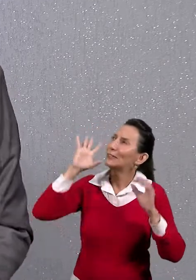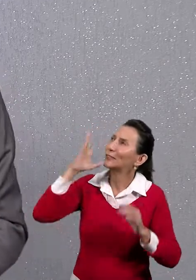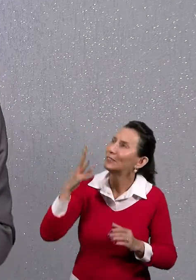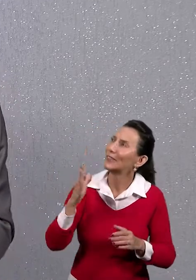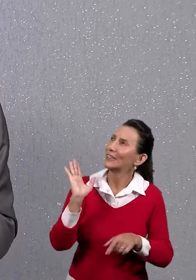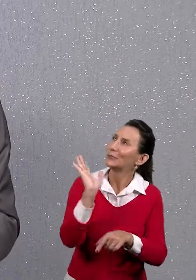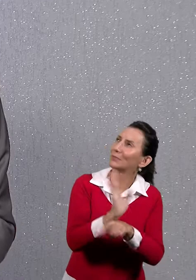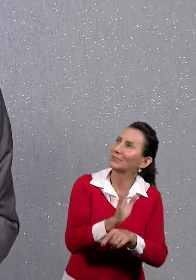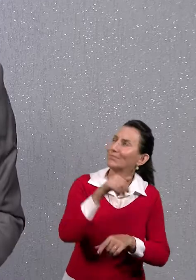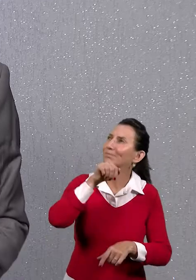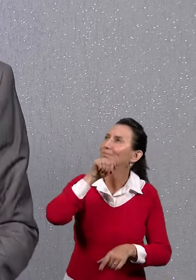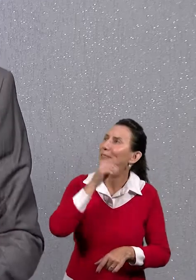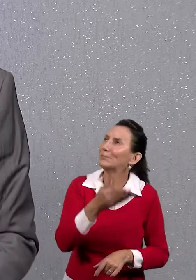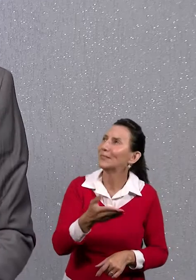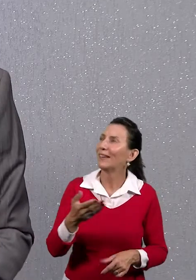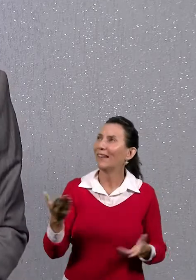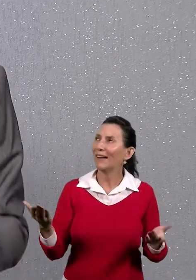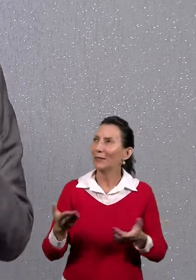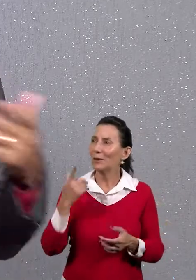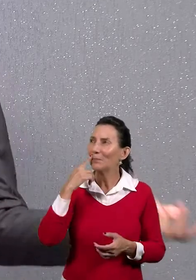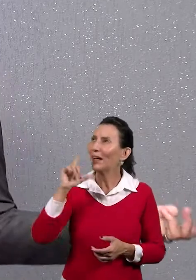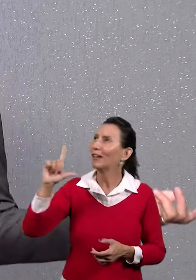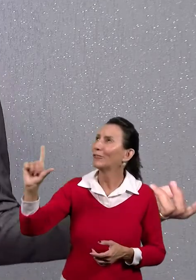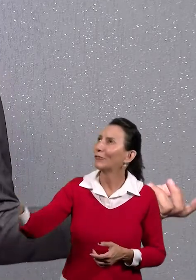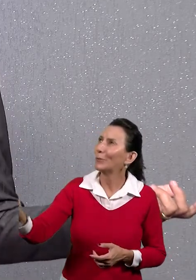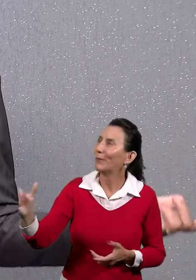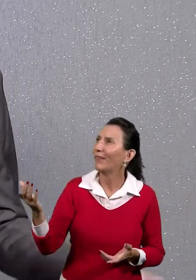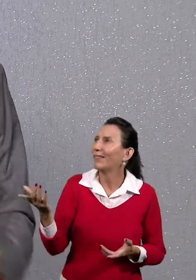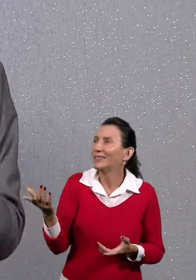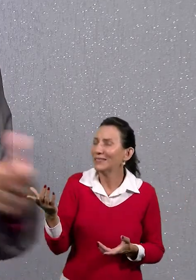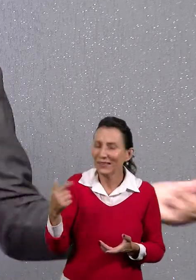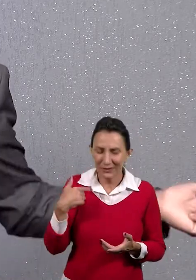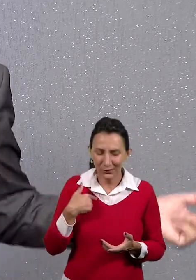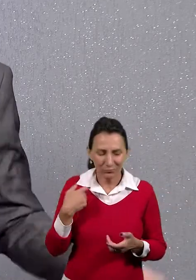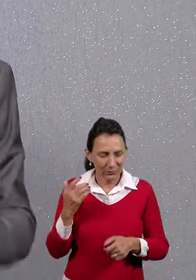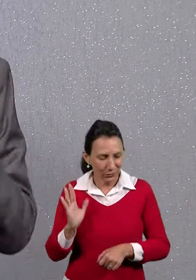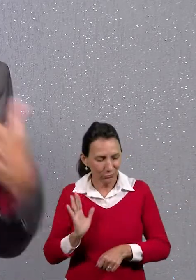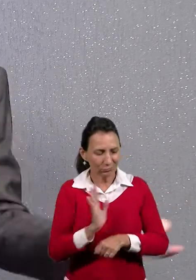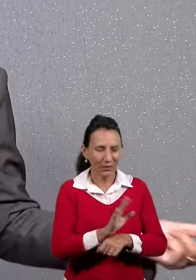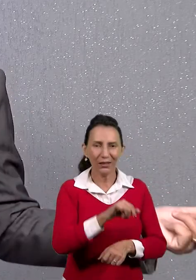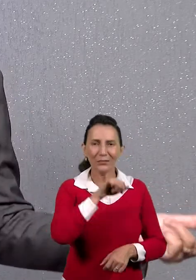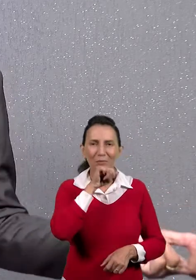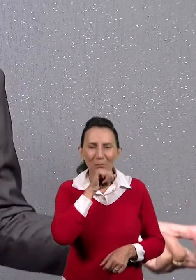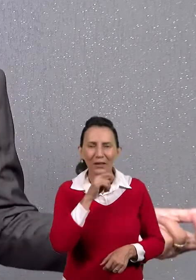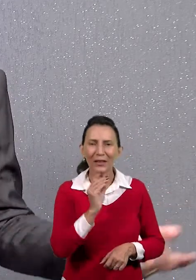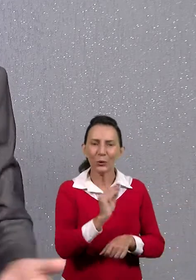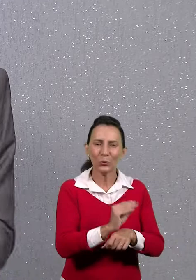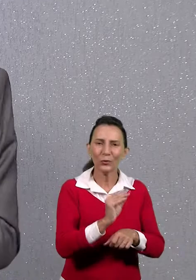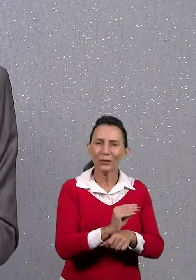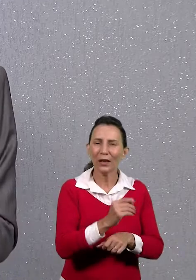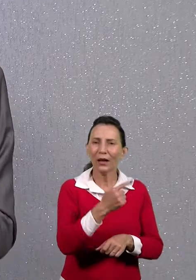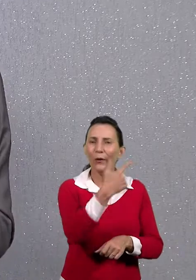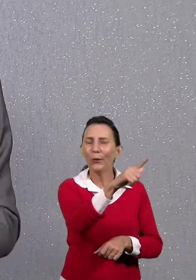mãe? Agora eu tomei o lugar do meu pai. Eu preciso ajudar a minha mãe a sustentar aos outros meus 3